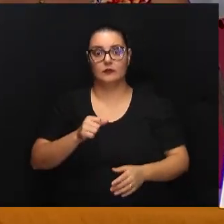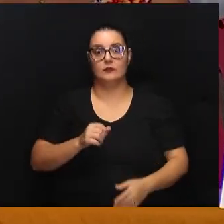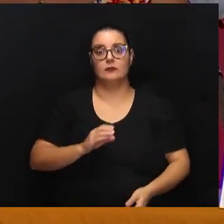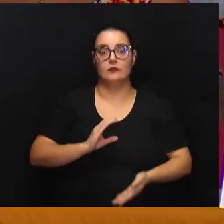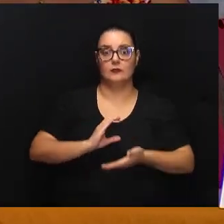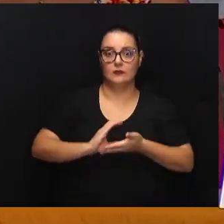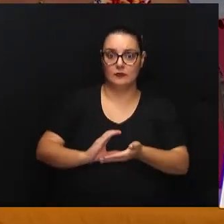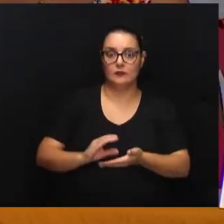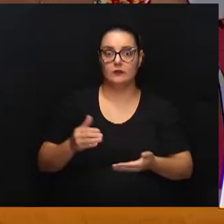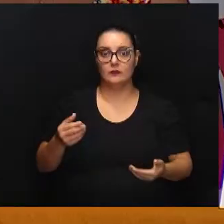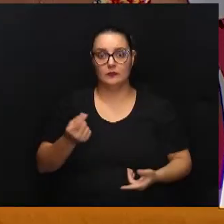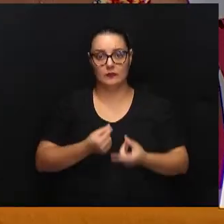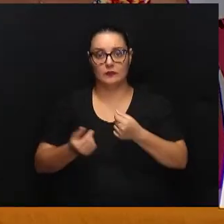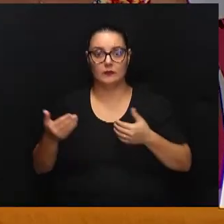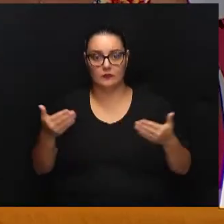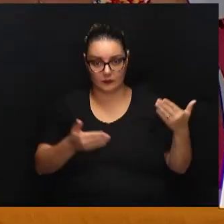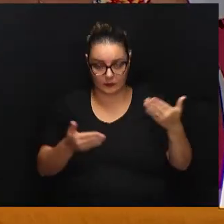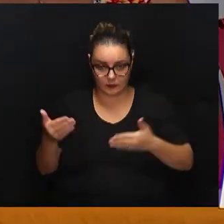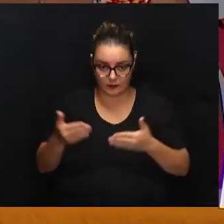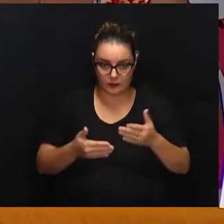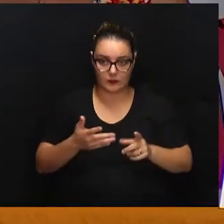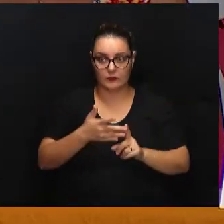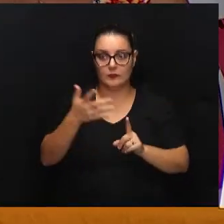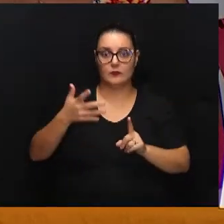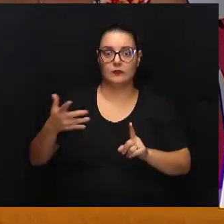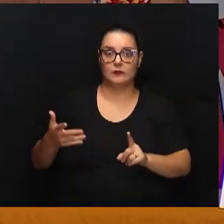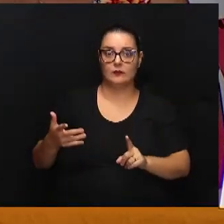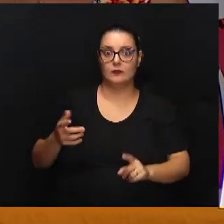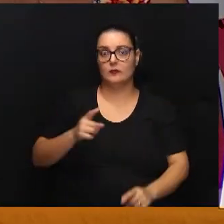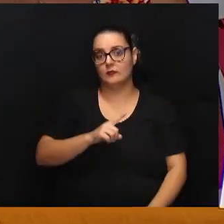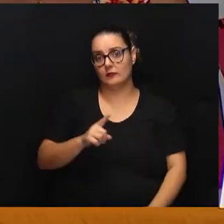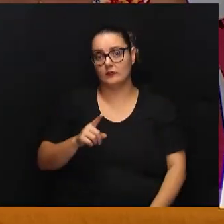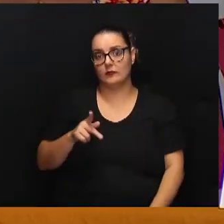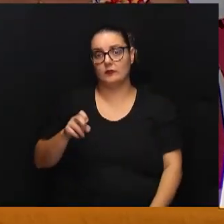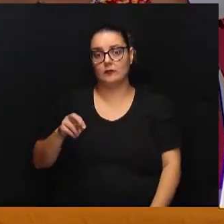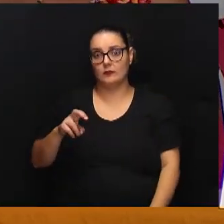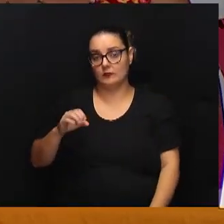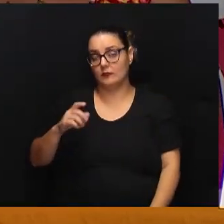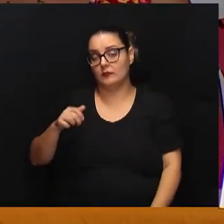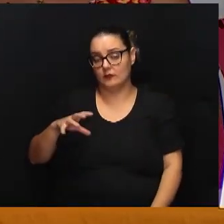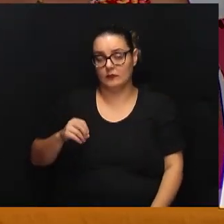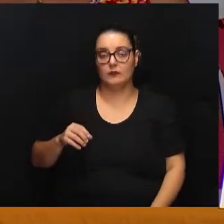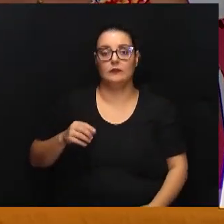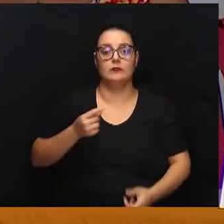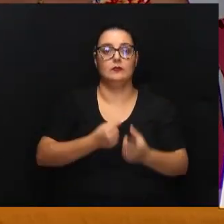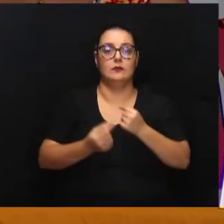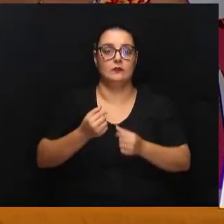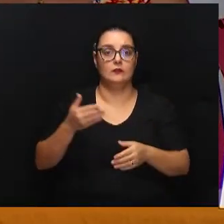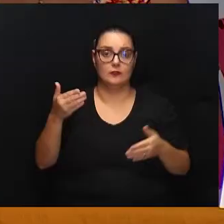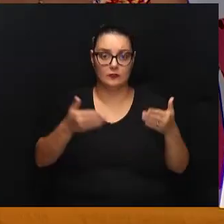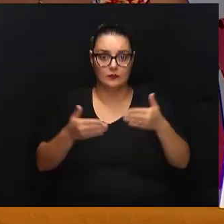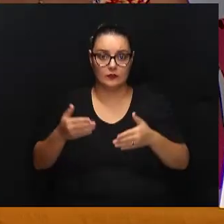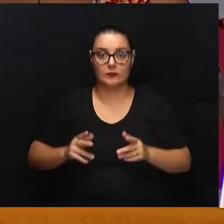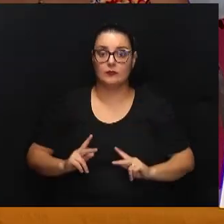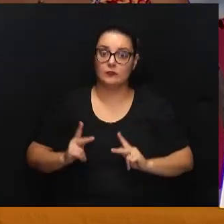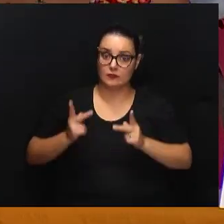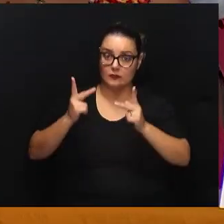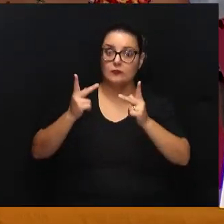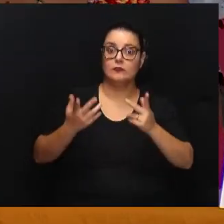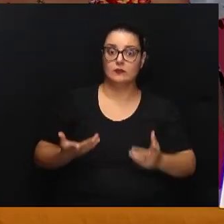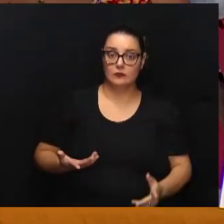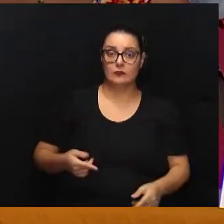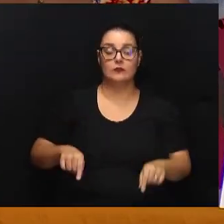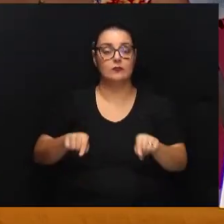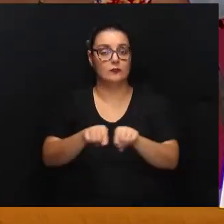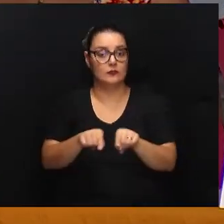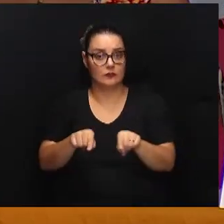a nossa foi a primeira conselheira do orçamento participativo do segmento LGBT, e não por acaso, dentro do orçamento participativo,